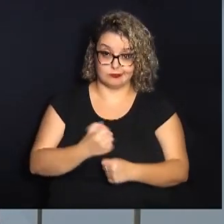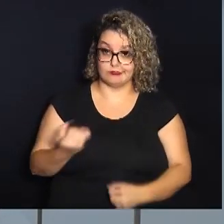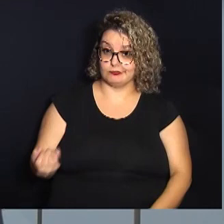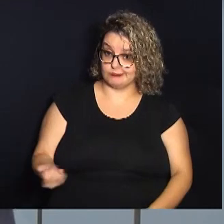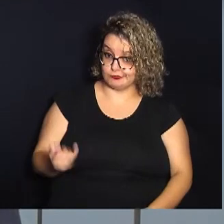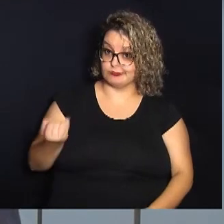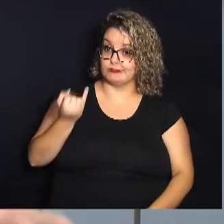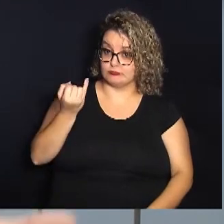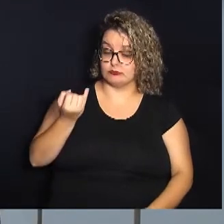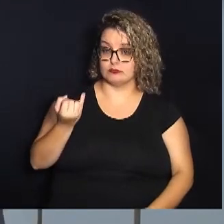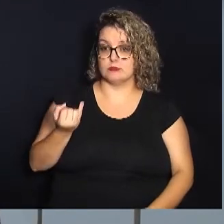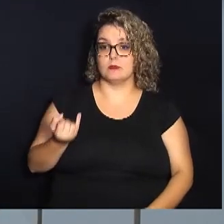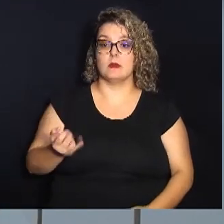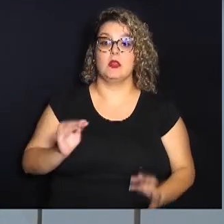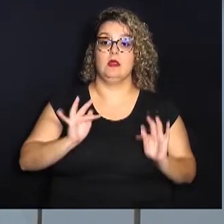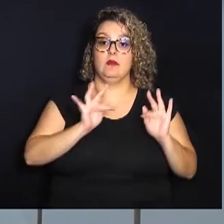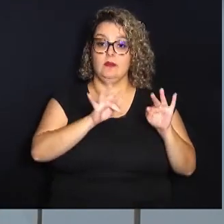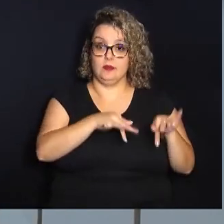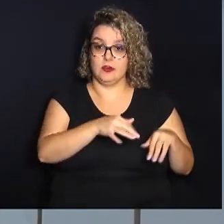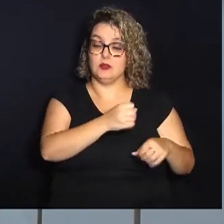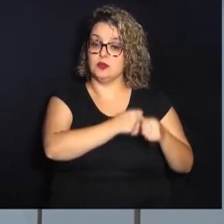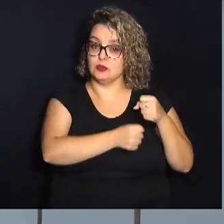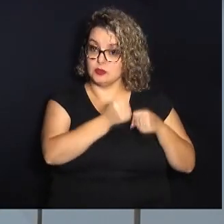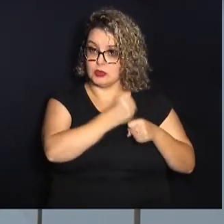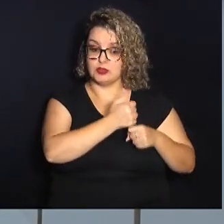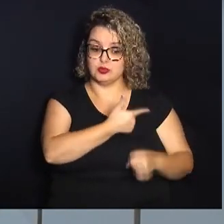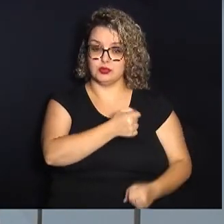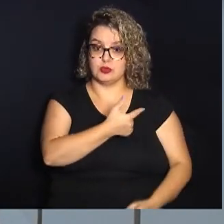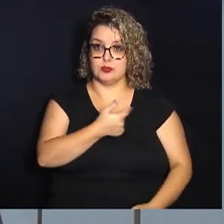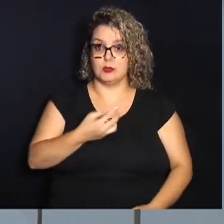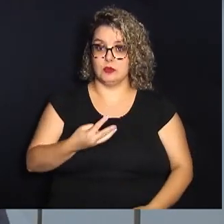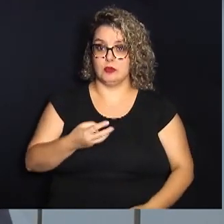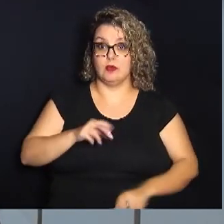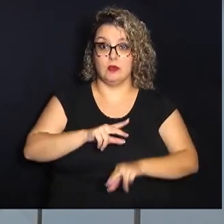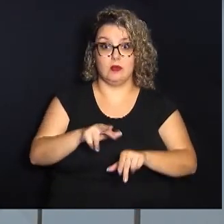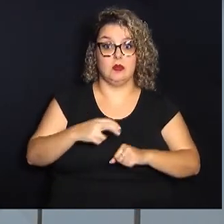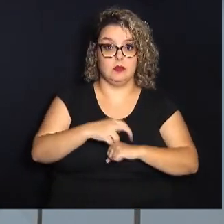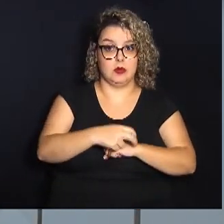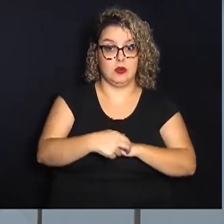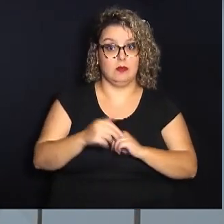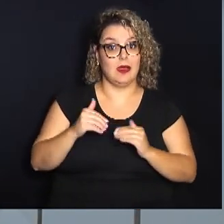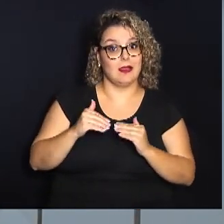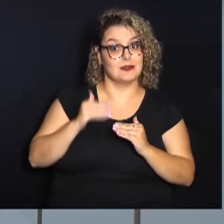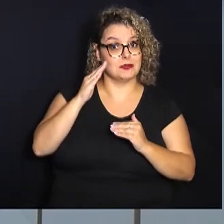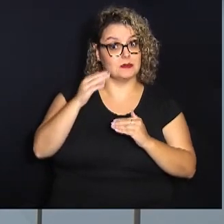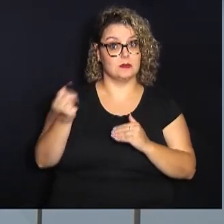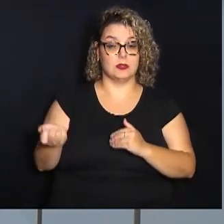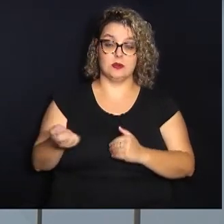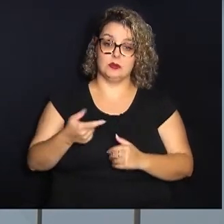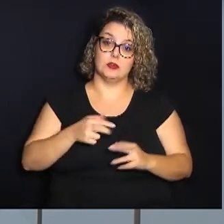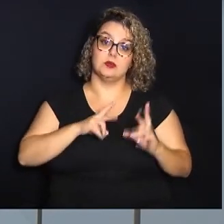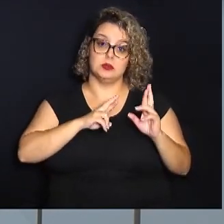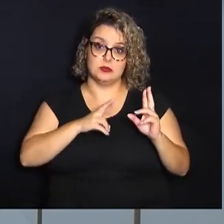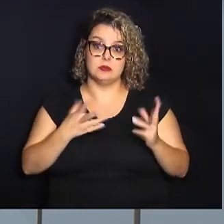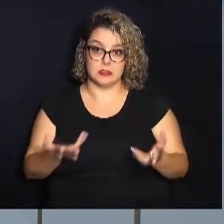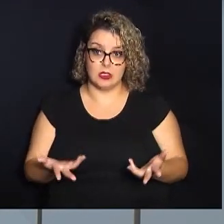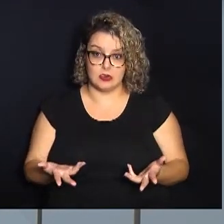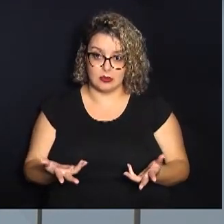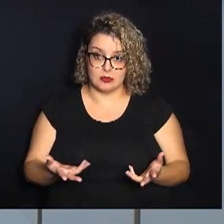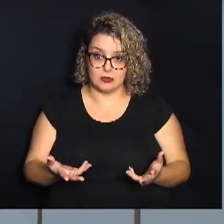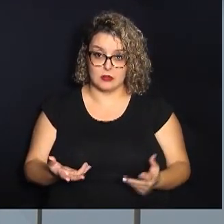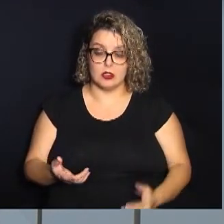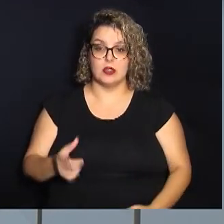começou, ou melhor, terminamos o ano de 2023 com muitos casos, com casos acima do esperado. Tá. Né? Então, ou seja, a gente tinha um